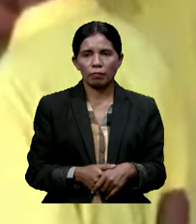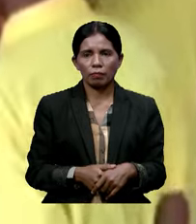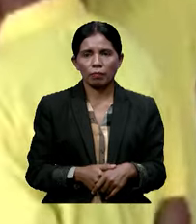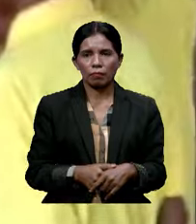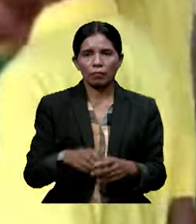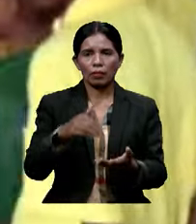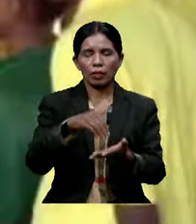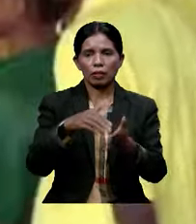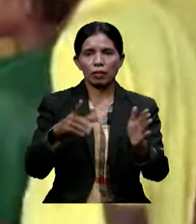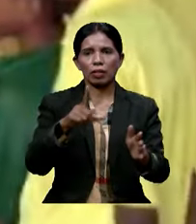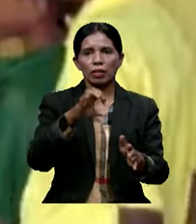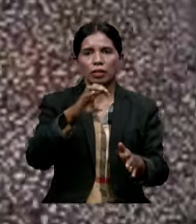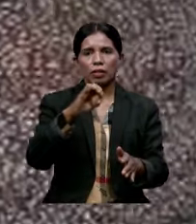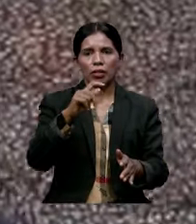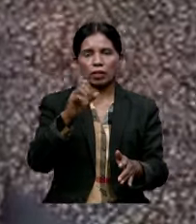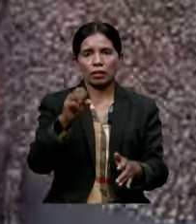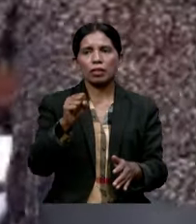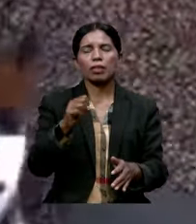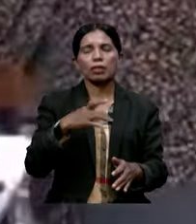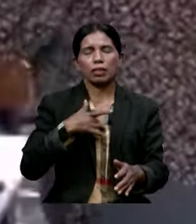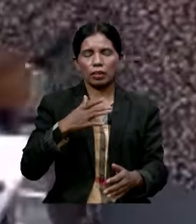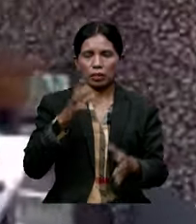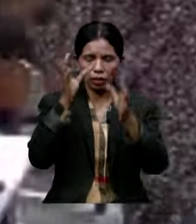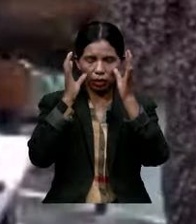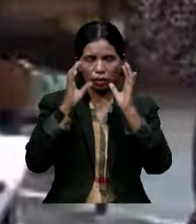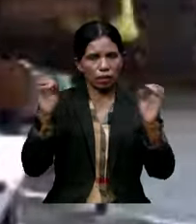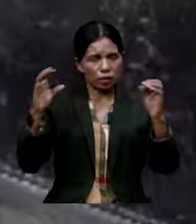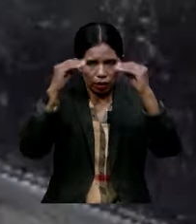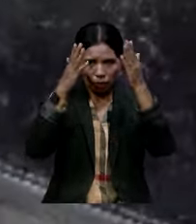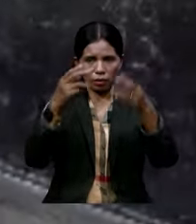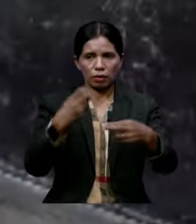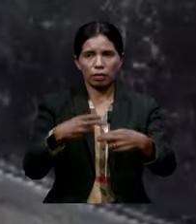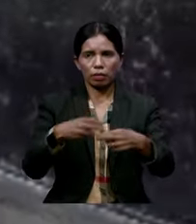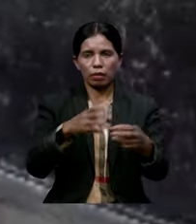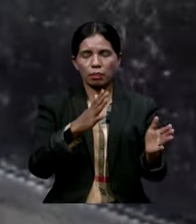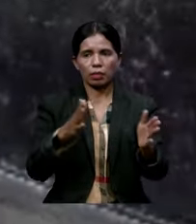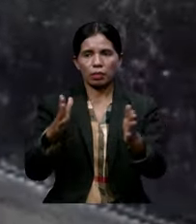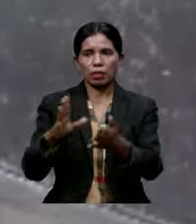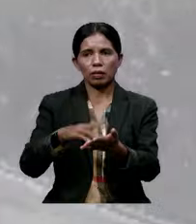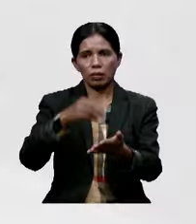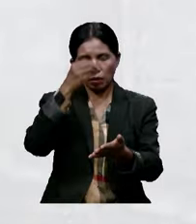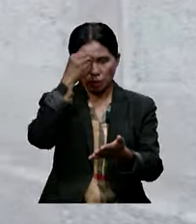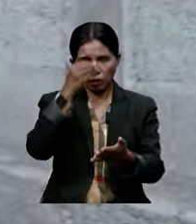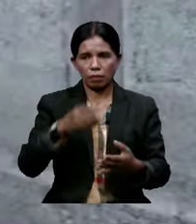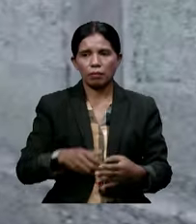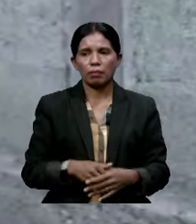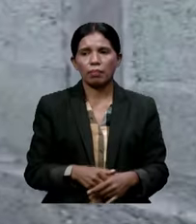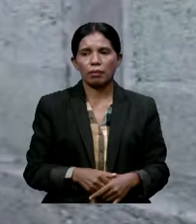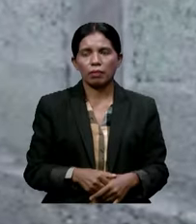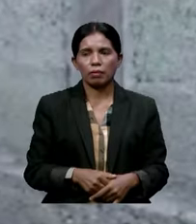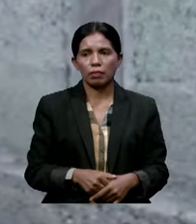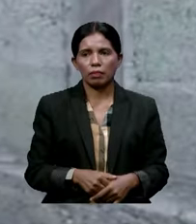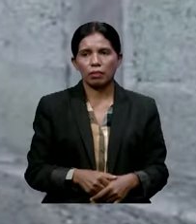Estudante Letícia da Silva Correia sente triste, também menos professor, onde dificulta o processo de ensino-aprendizagem. Tem professores